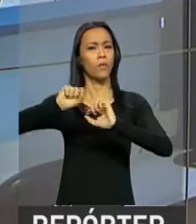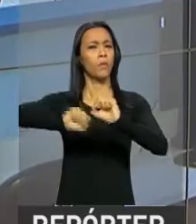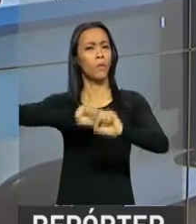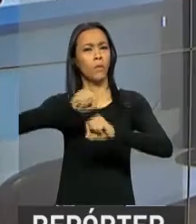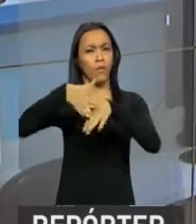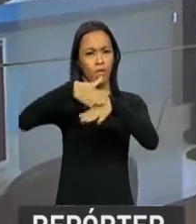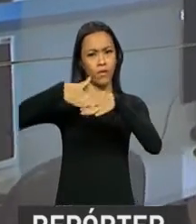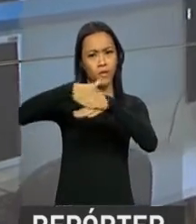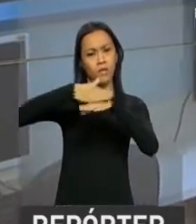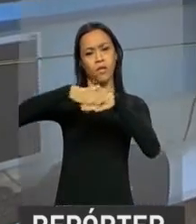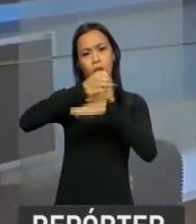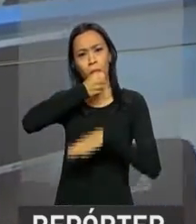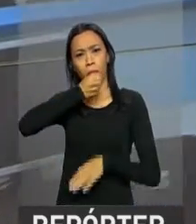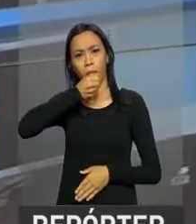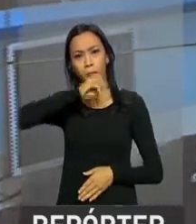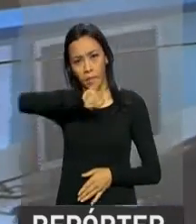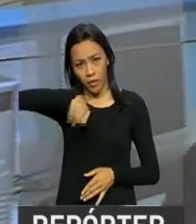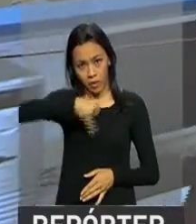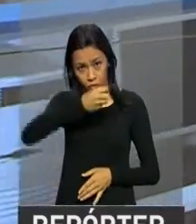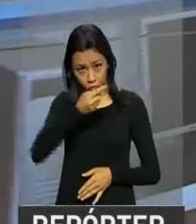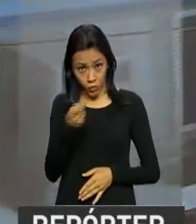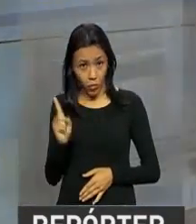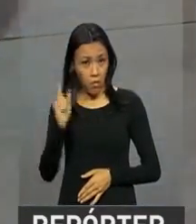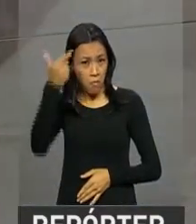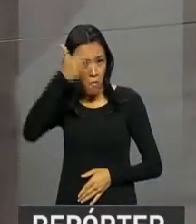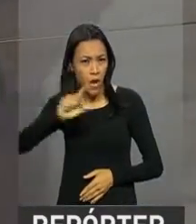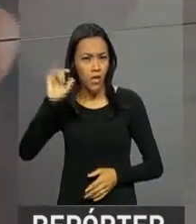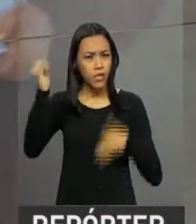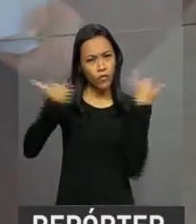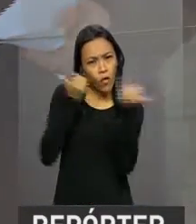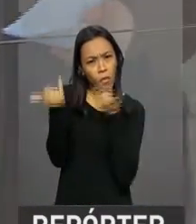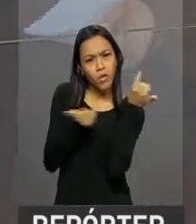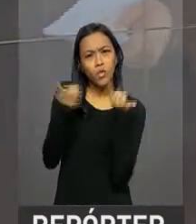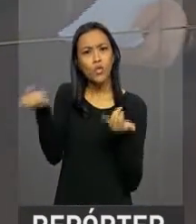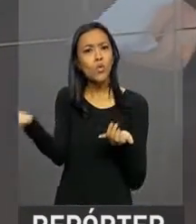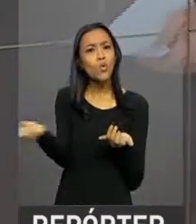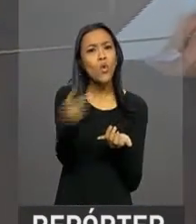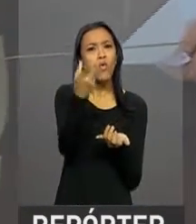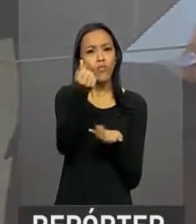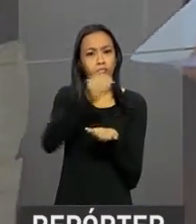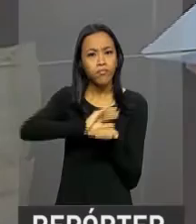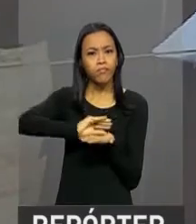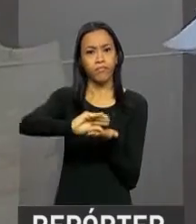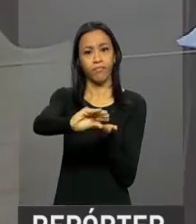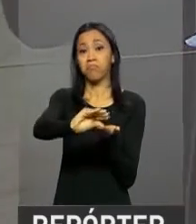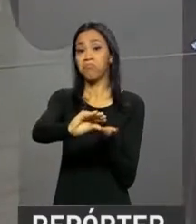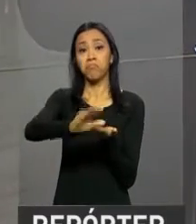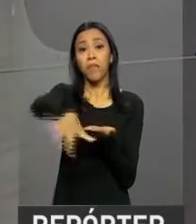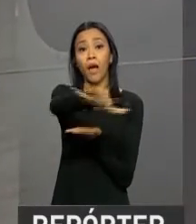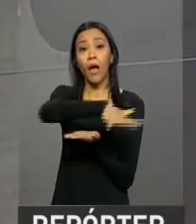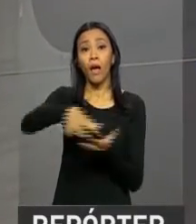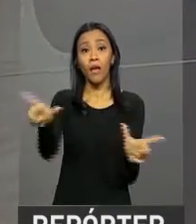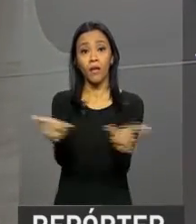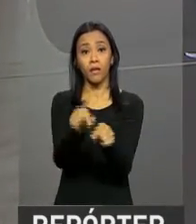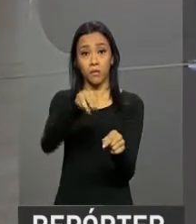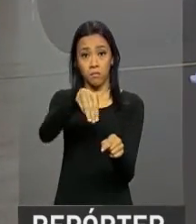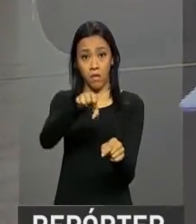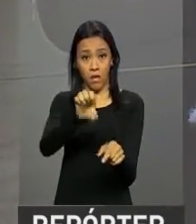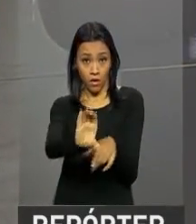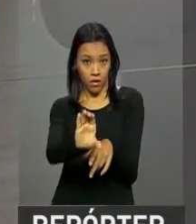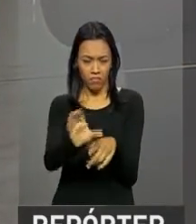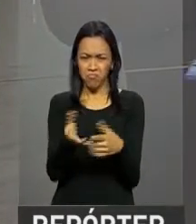conversar com João Pedro Neto, que tem informações sobre novos recursos para educação. João, que recursos são